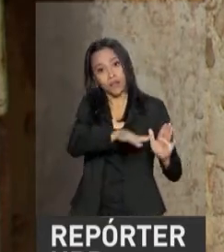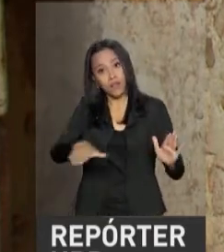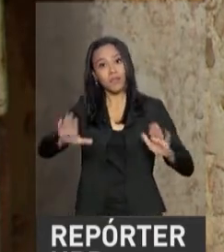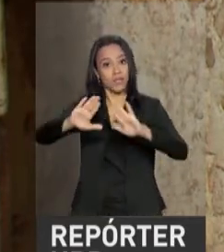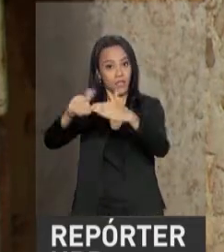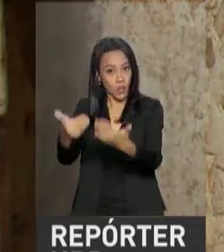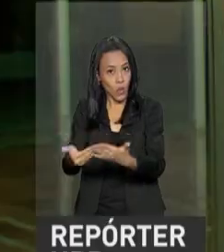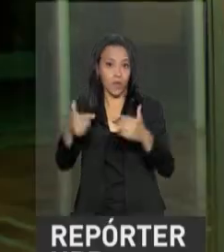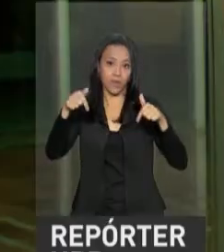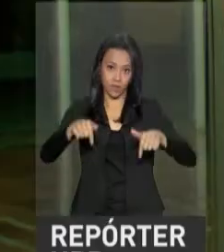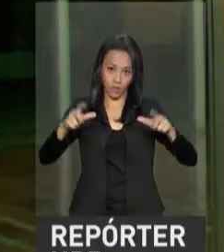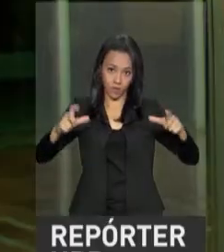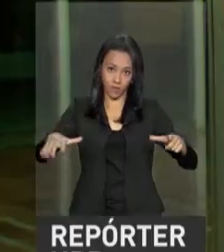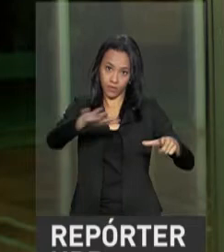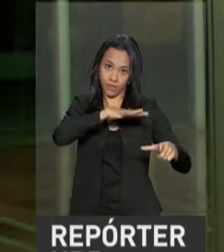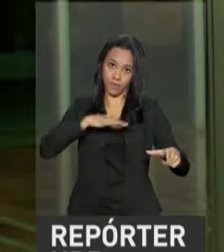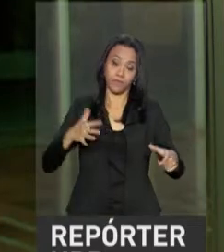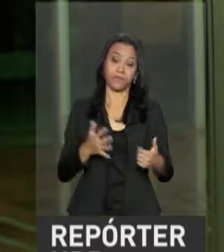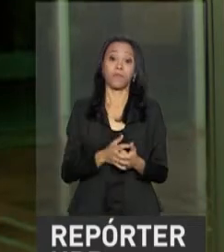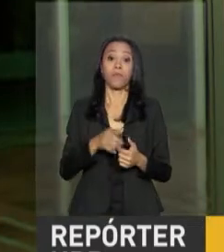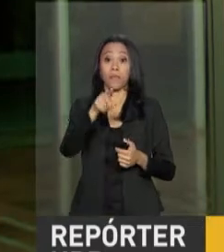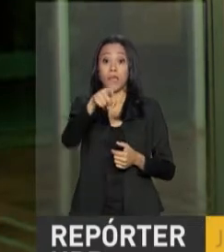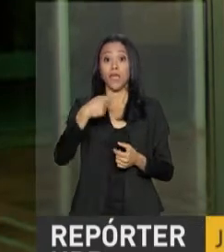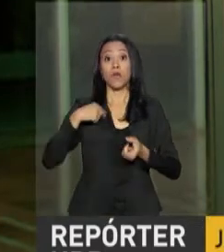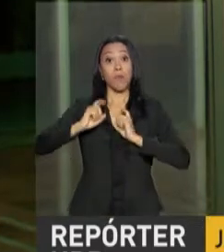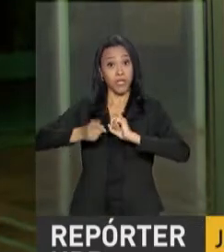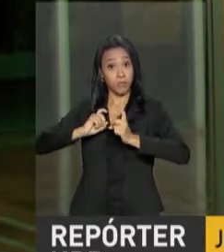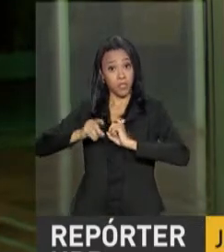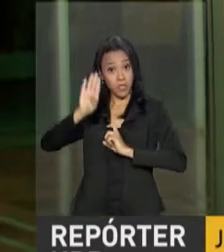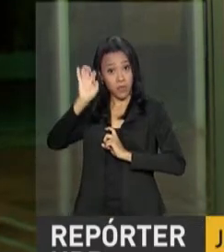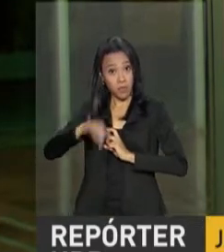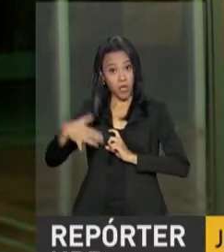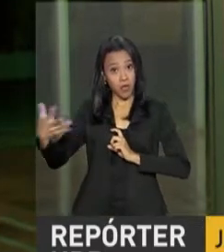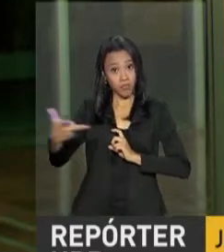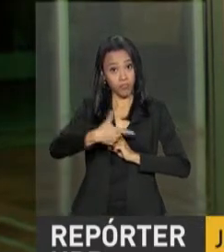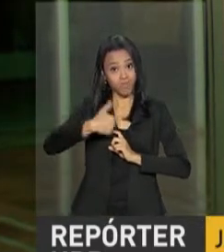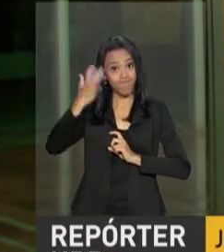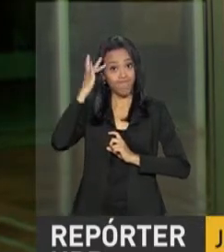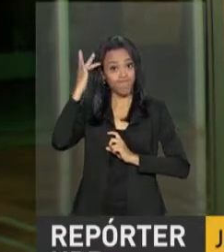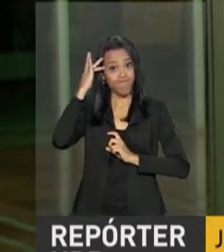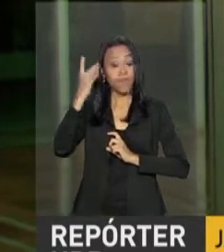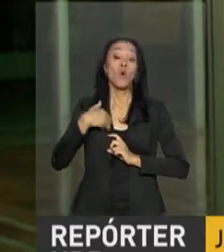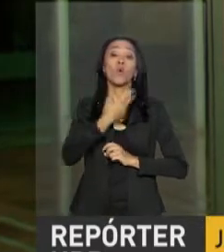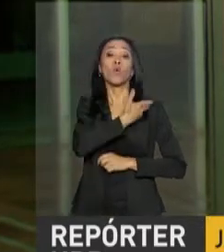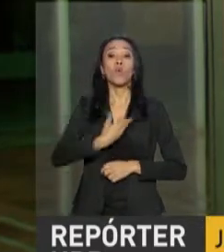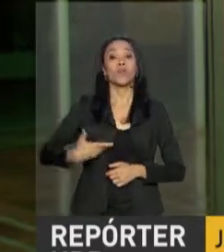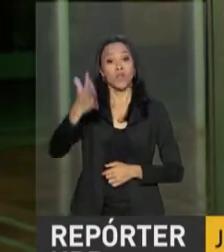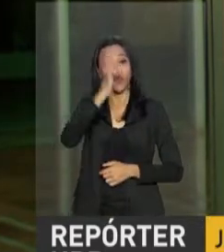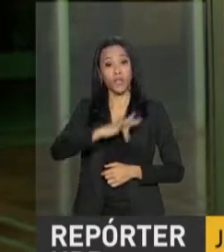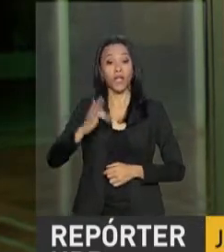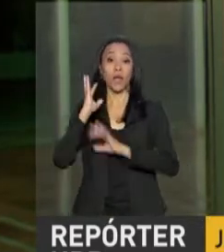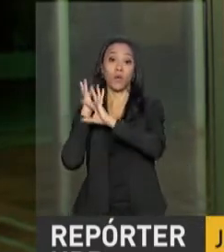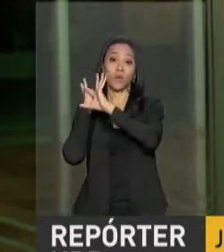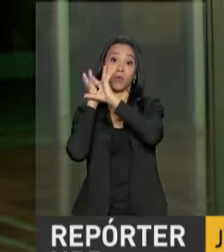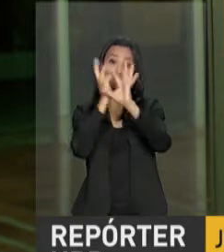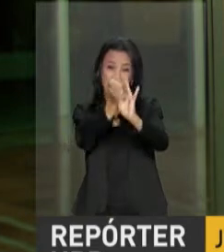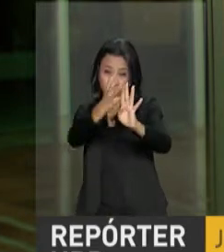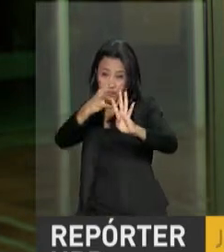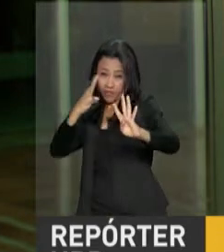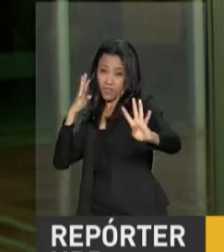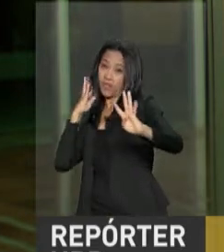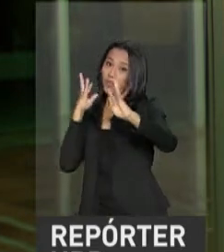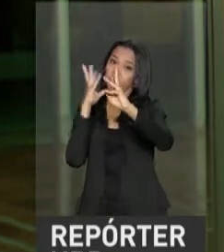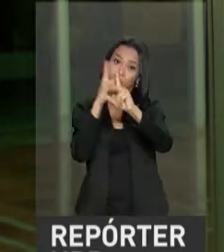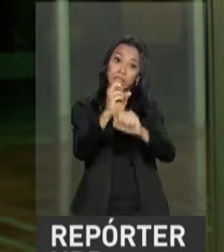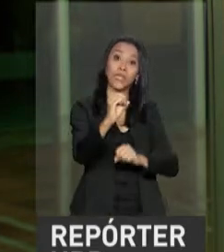o humor é muito importante e com uma gestão mais eficiente o governo federal conseguiu zerar a fila de espera do bolsa família